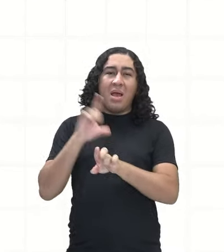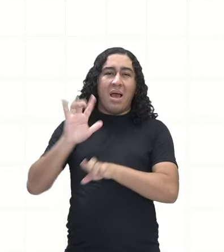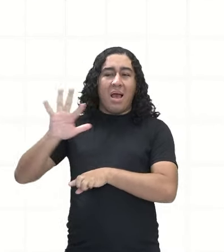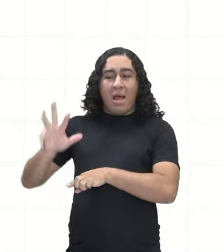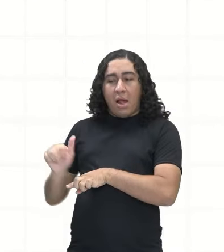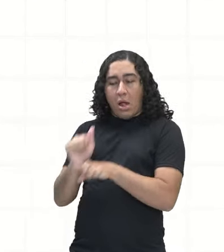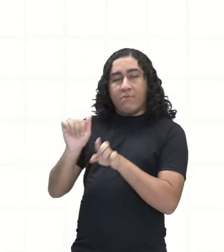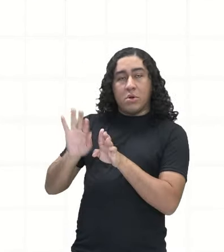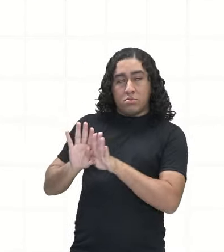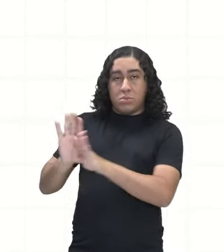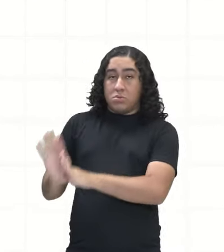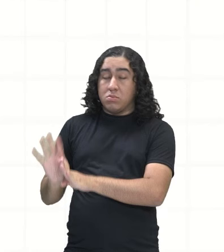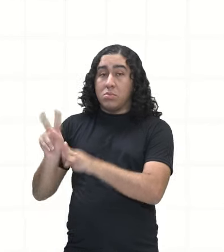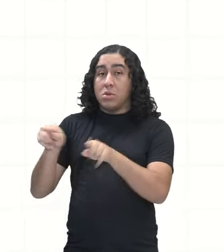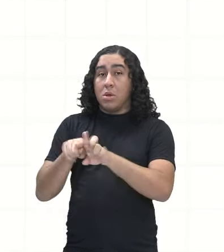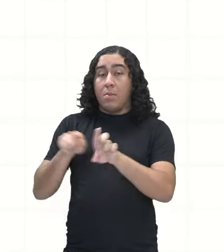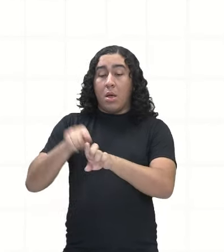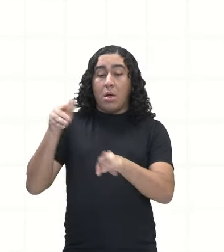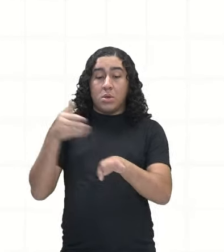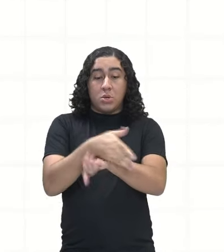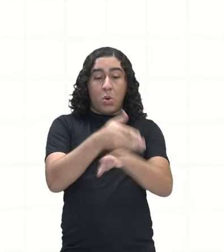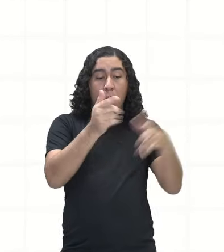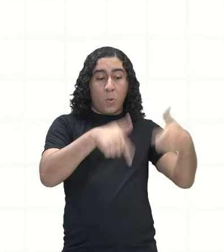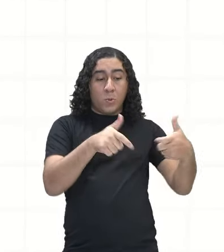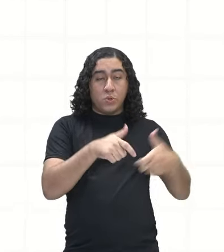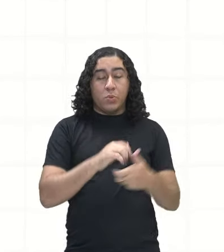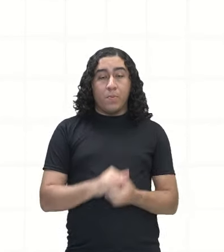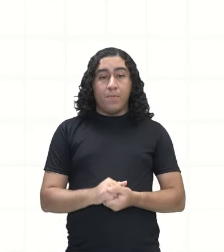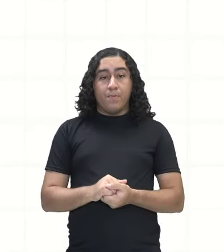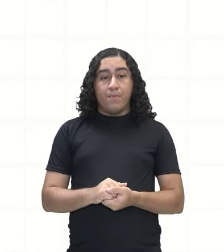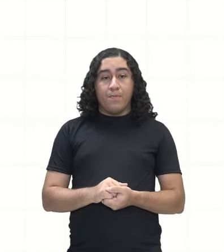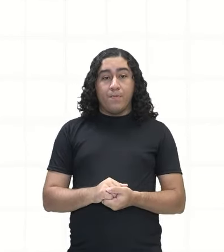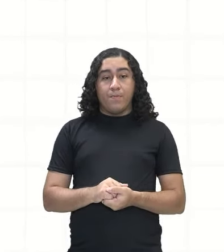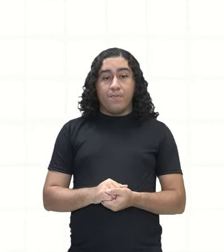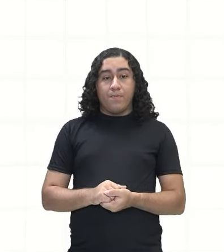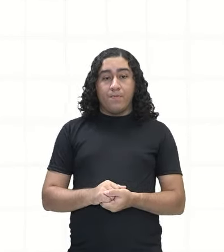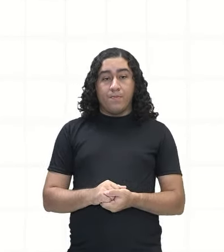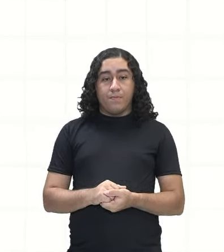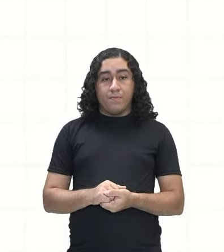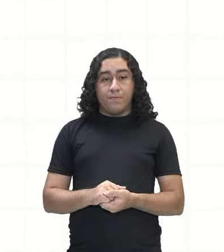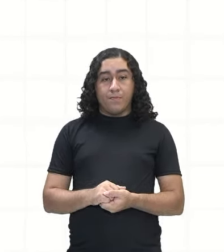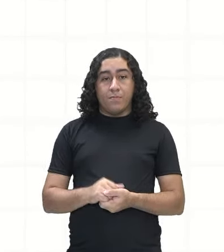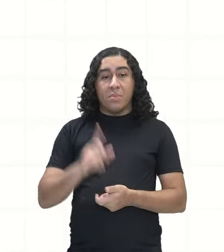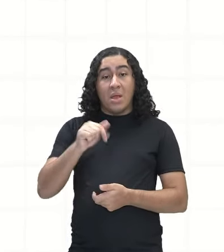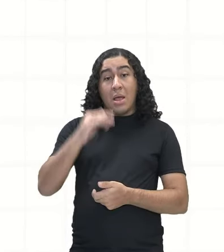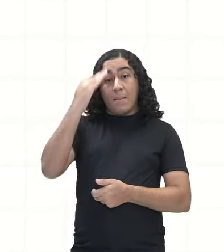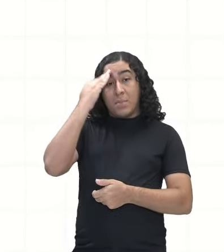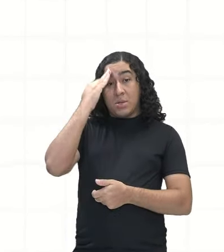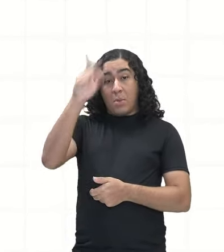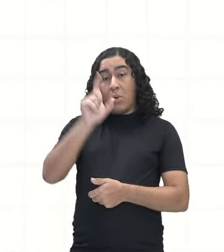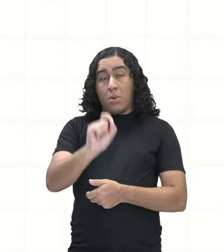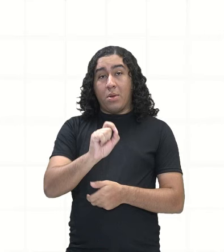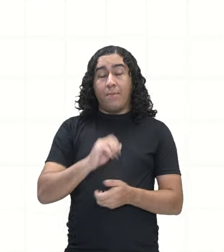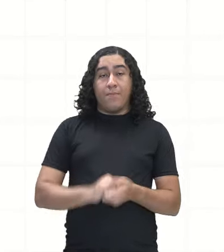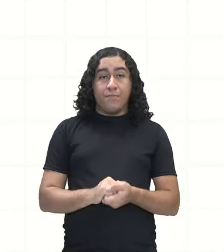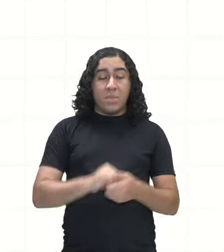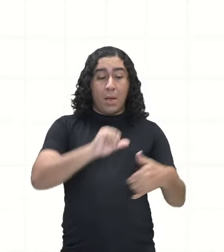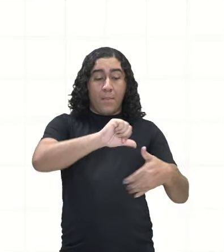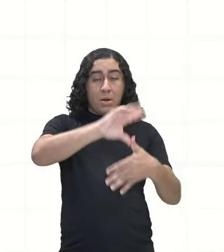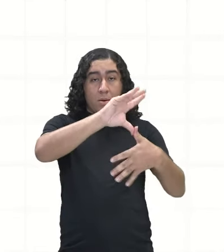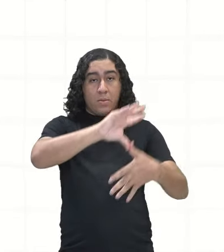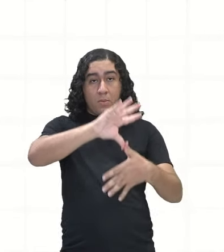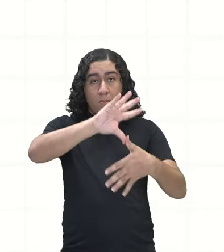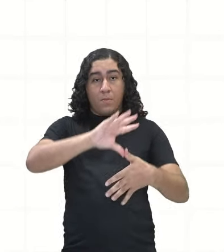agora de lado e as áreas de chegada eh São é sobretudo na realidade o continente americano então